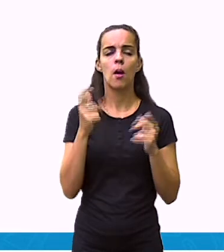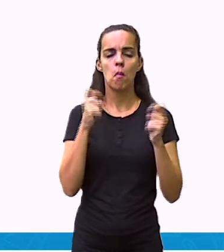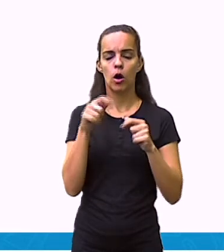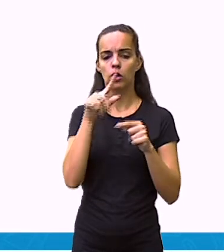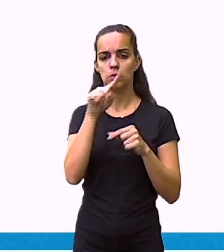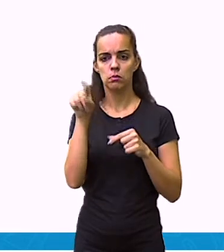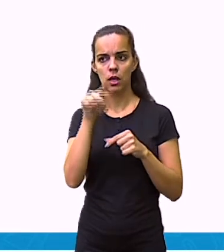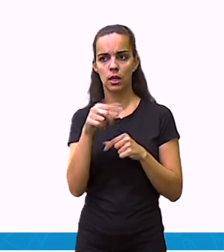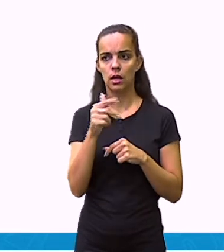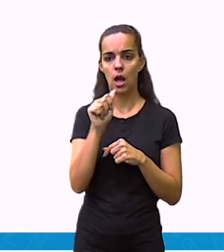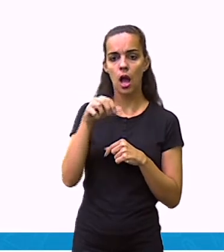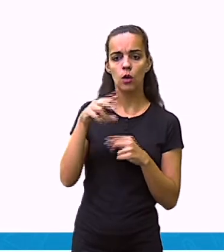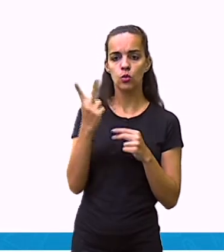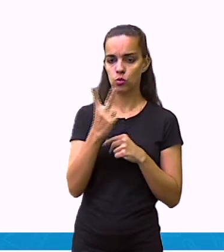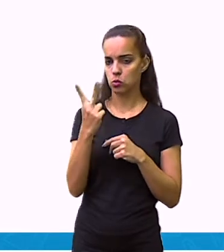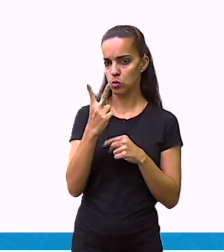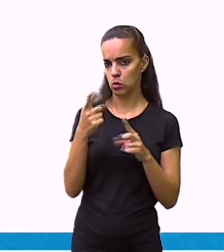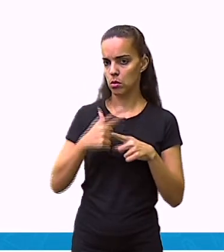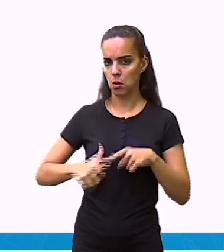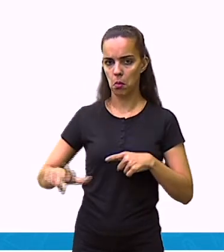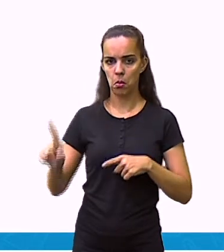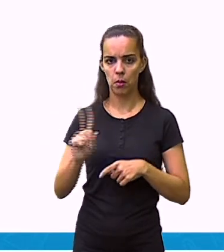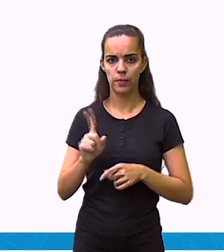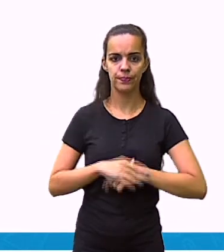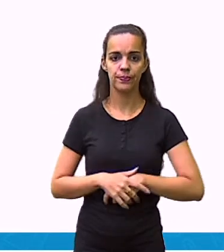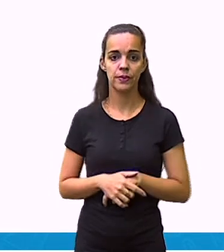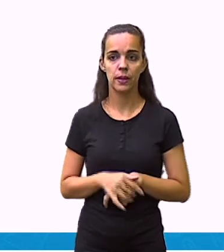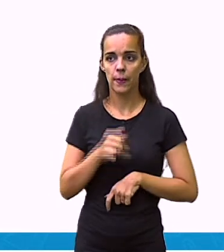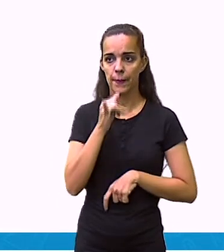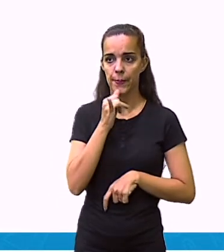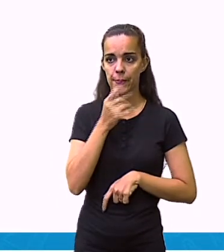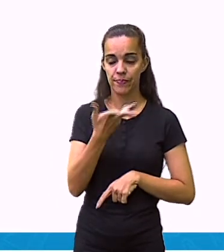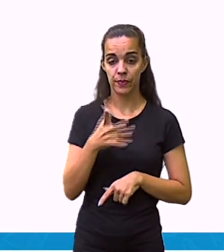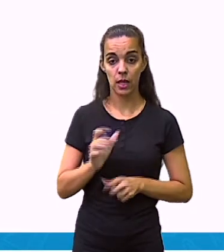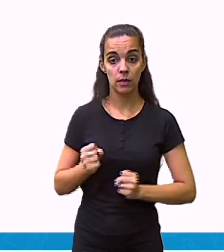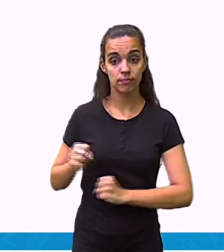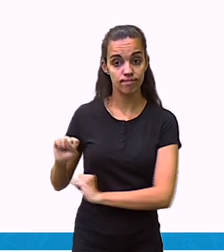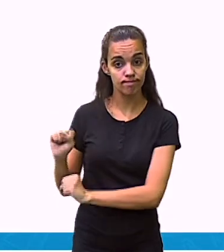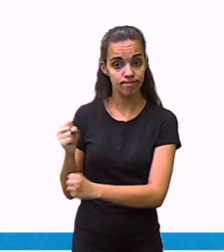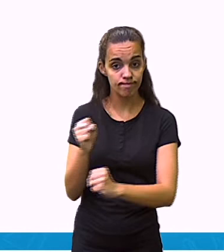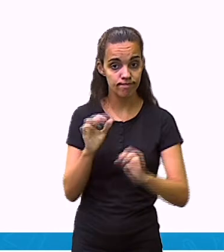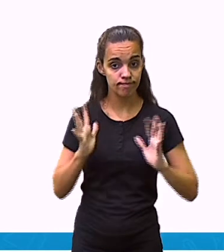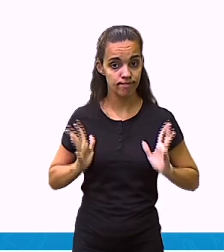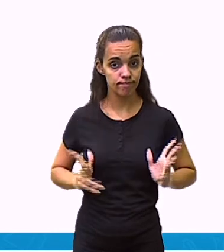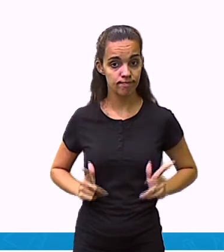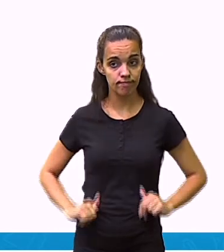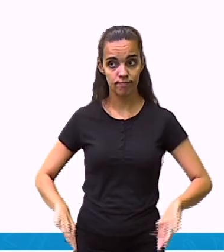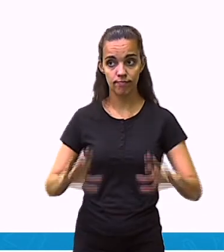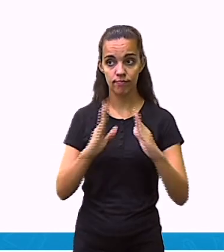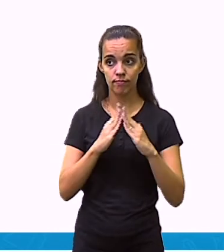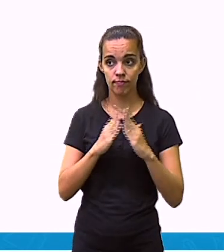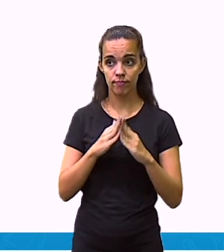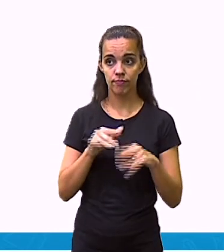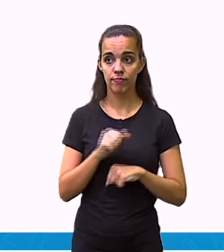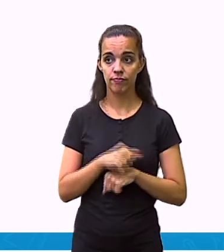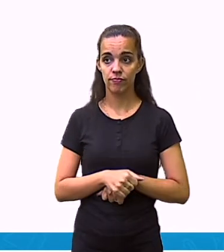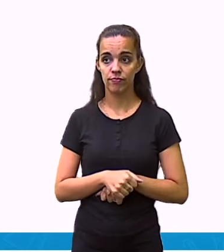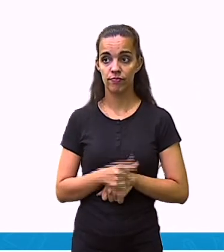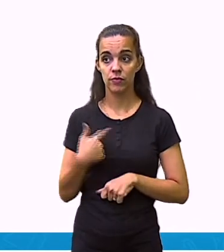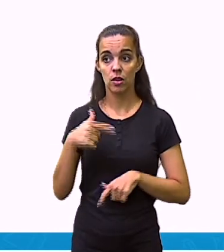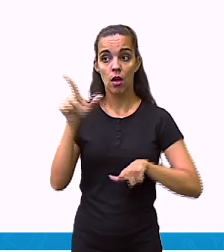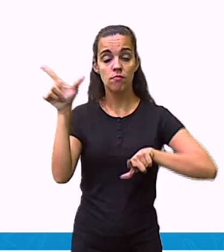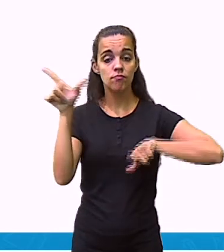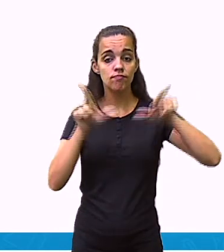marcar a opção ambos. Temos também limpar a casa, outra ação,